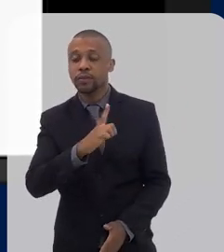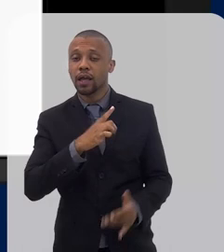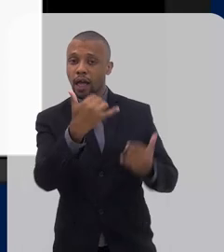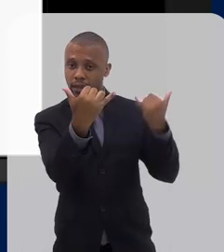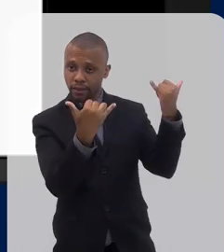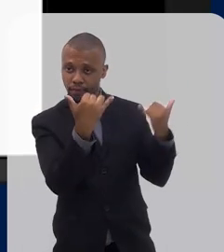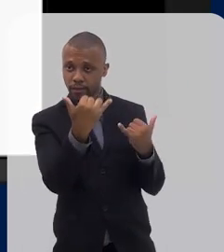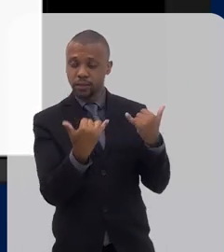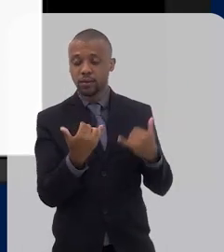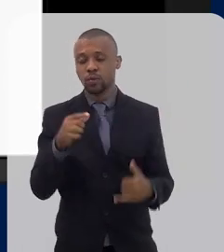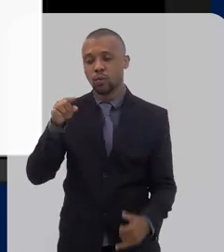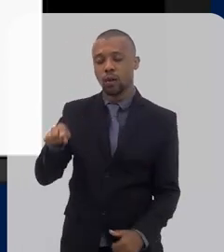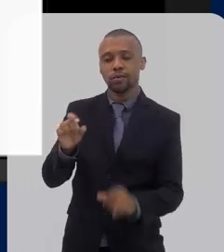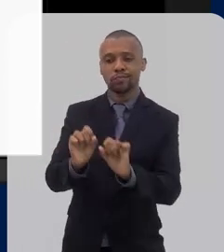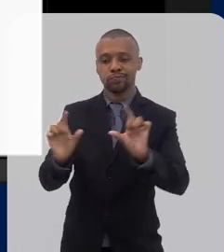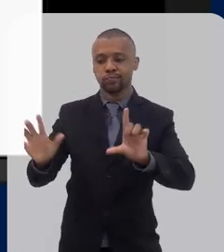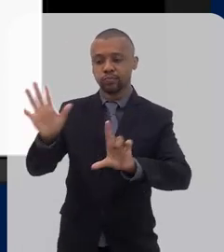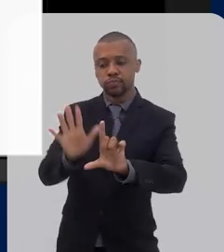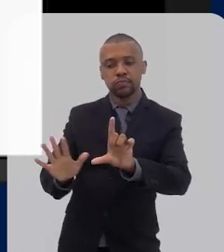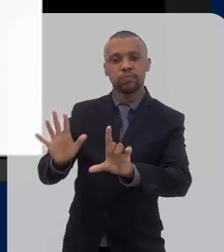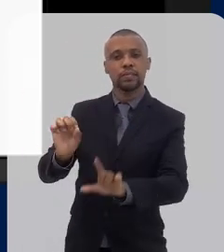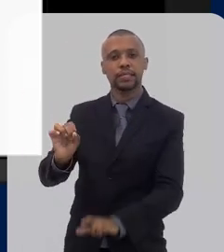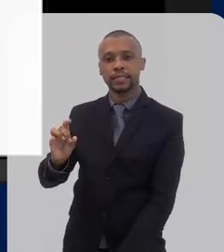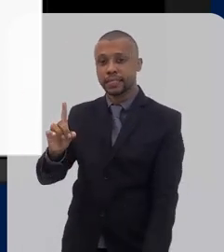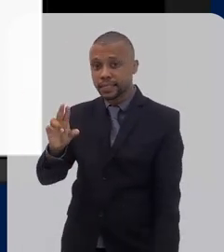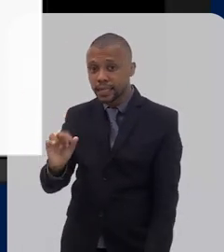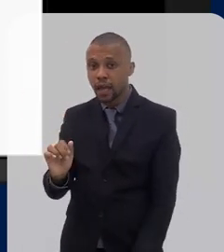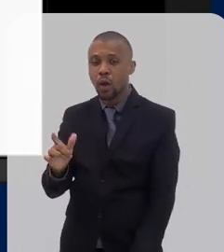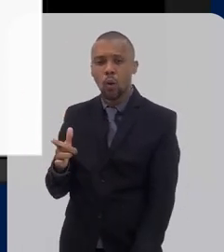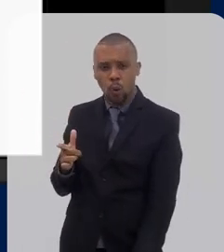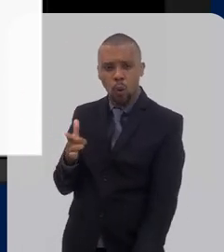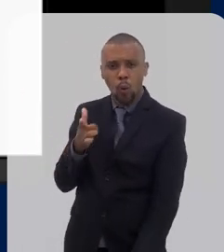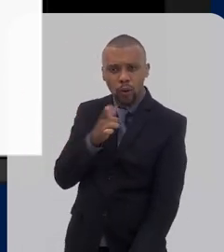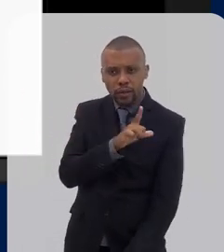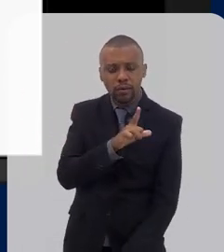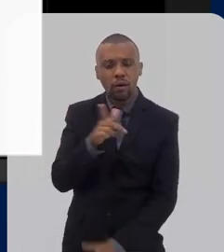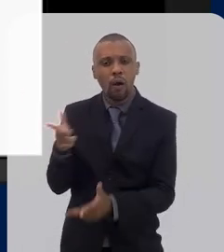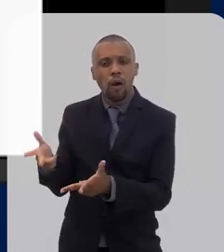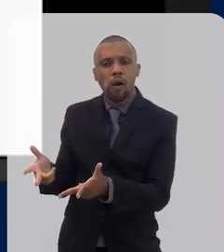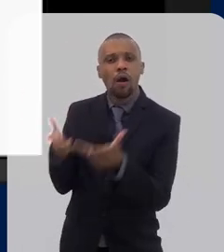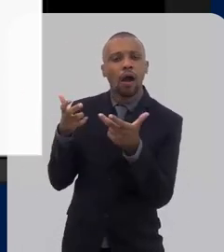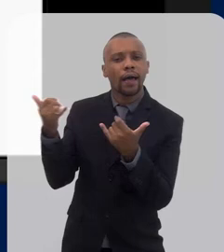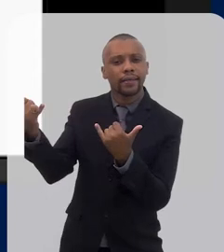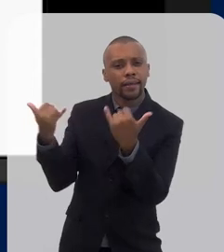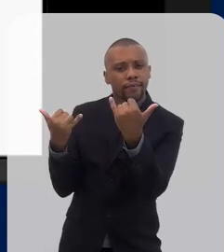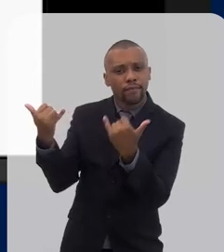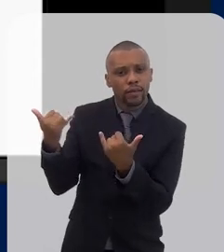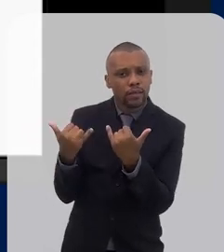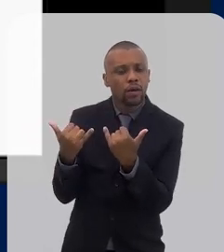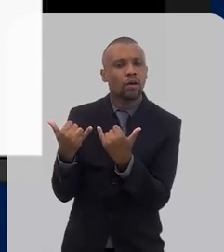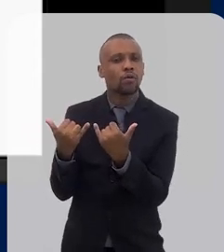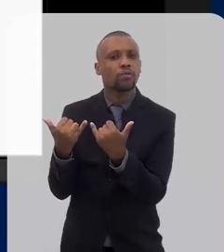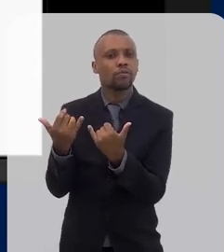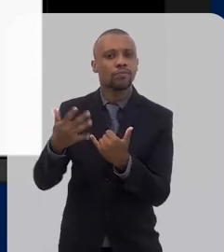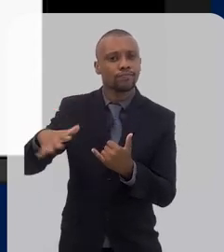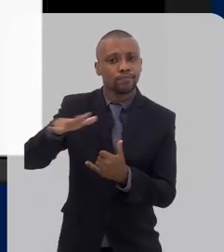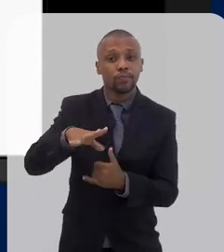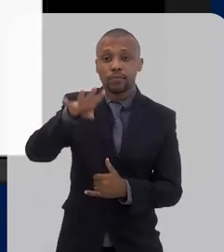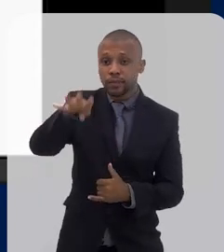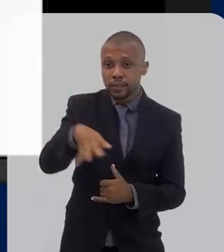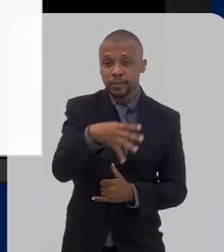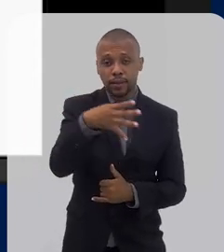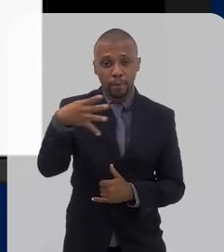vou ter essa informação no Sidra. Eu consigo fazer a extração dessas informações em formato